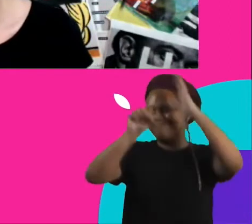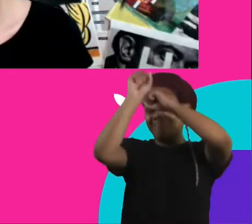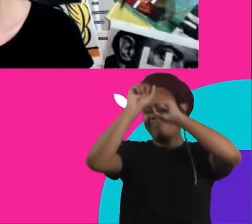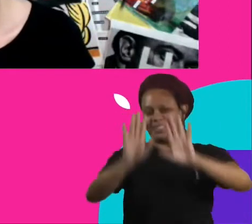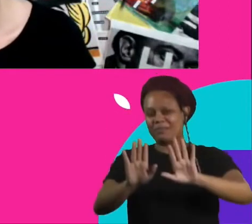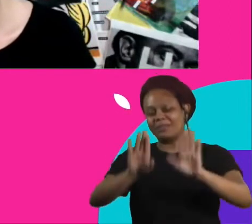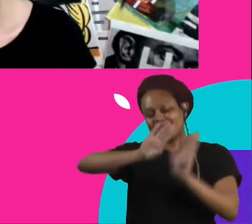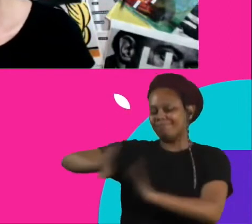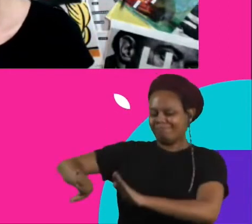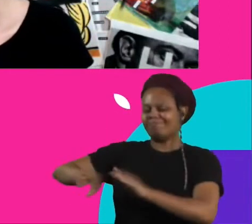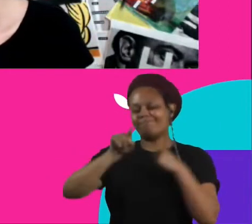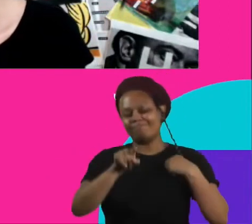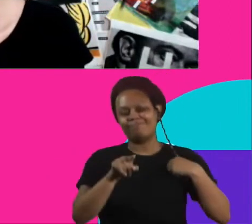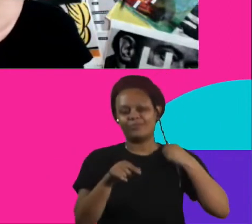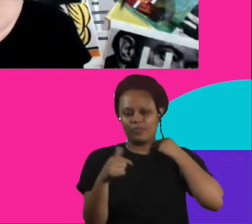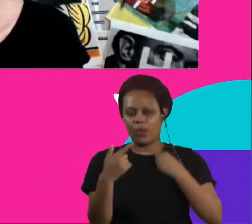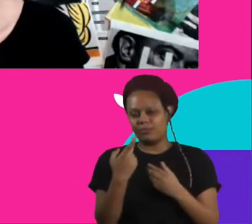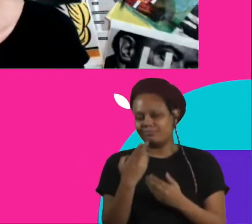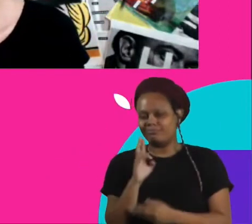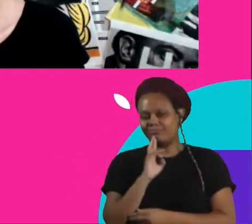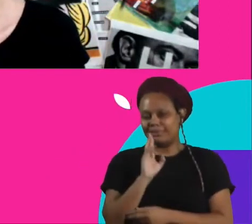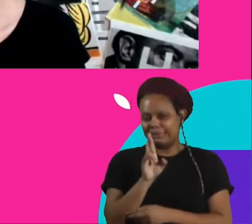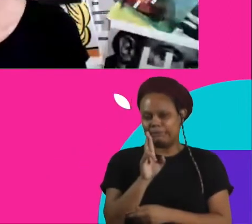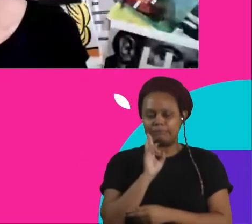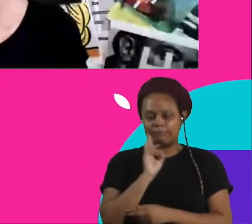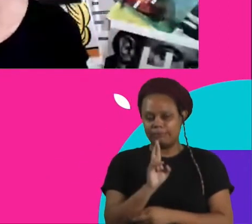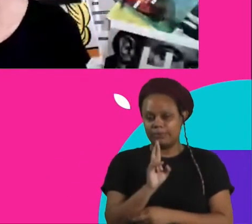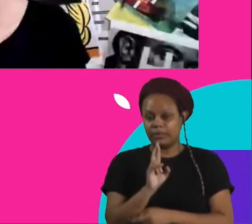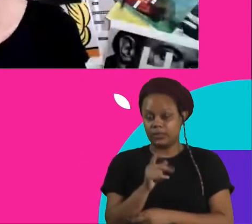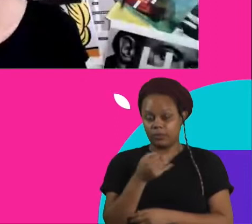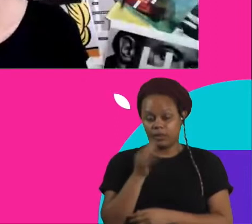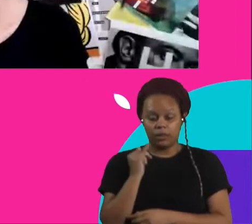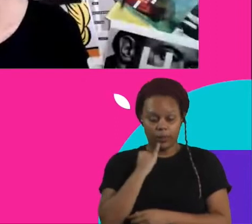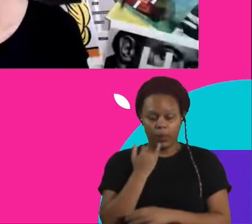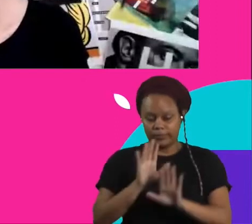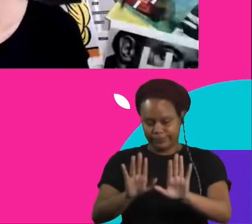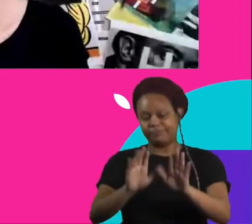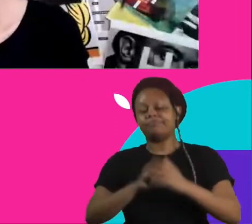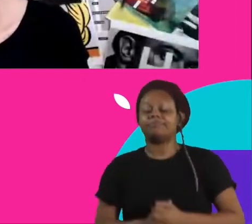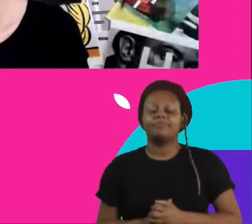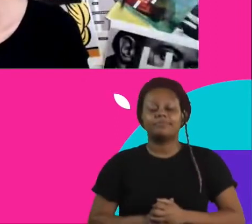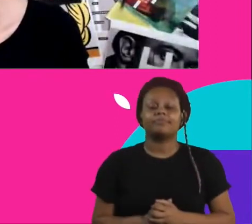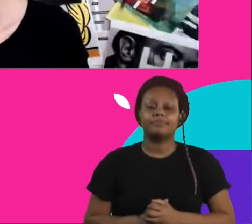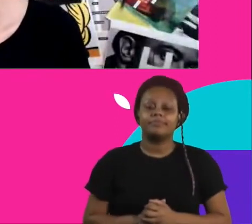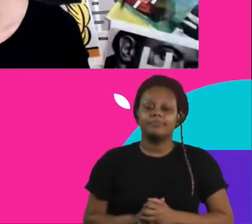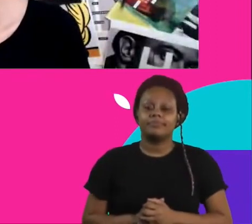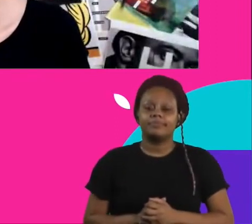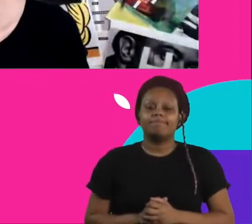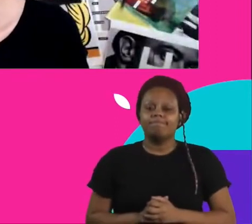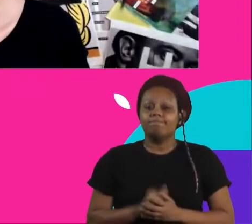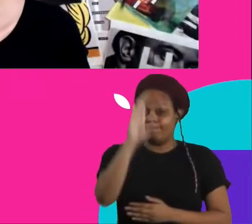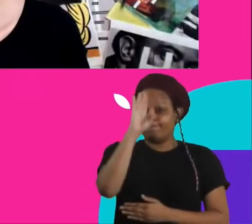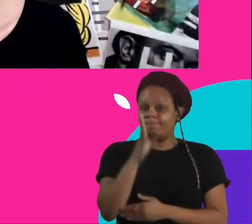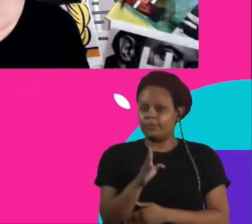responder. Eu vou ser um pouco ácido na resposta. A minha acidez vem do seguinte: eu